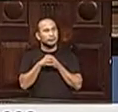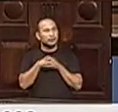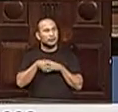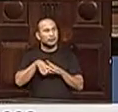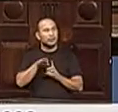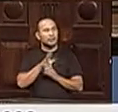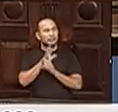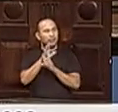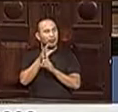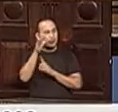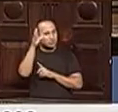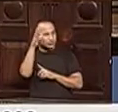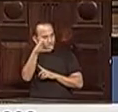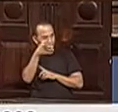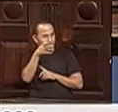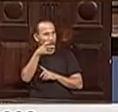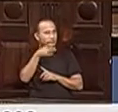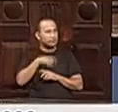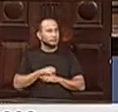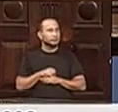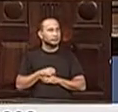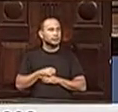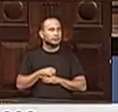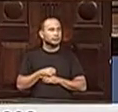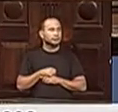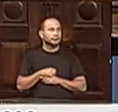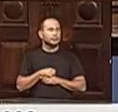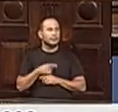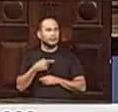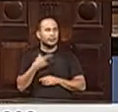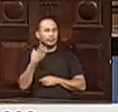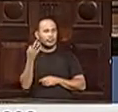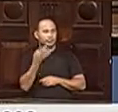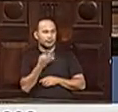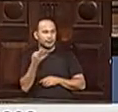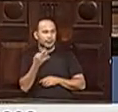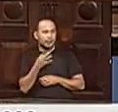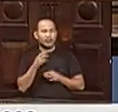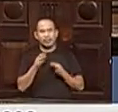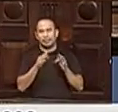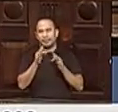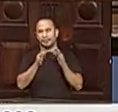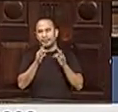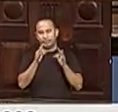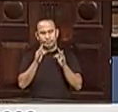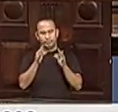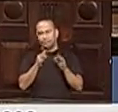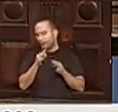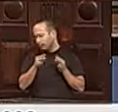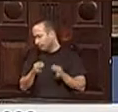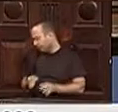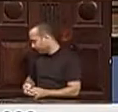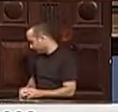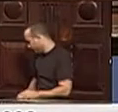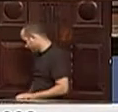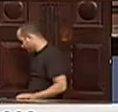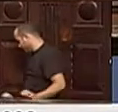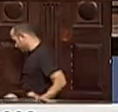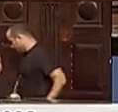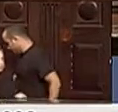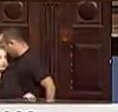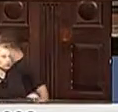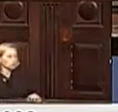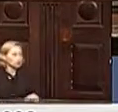propor soluções embasadas em critérios perfeitamente técnicos. Um segundo ponto